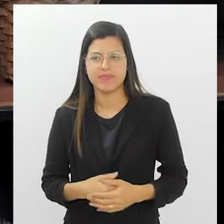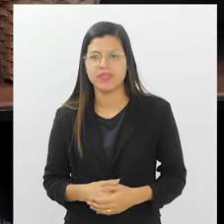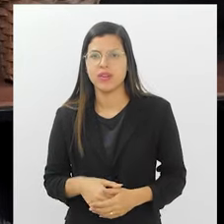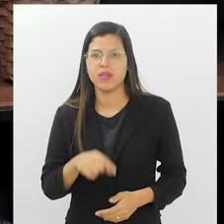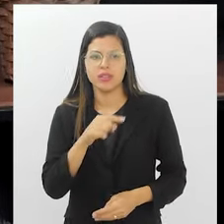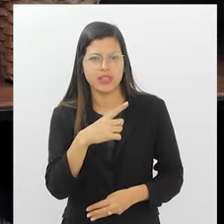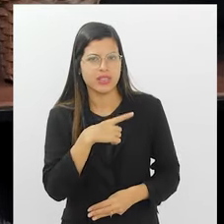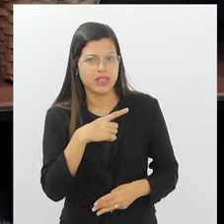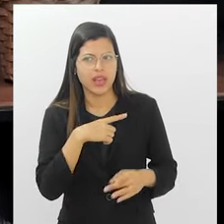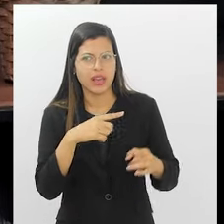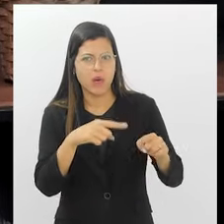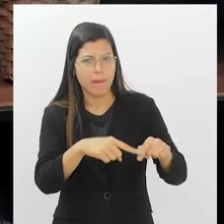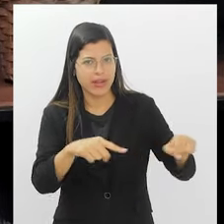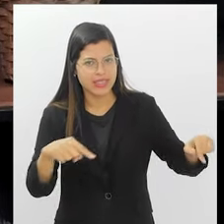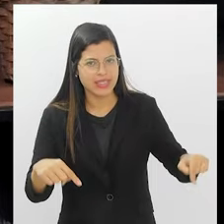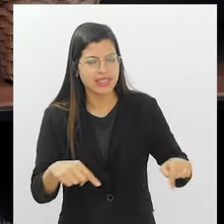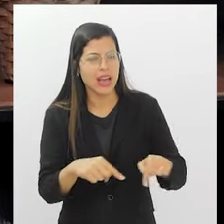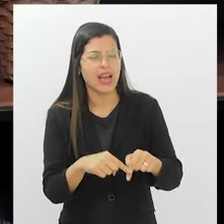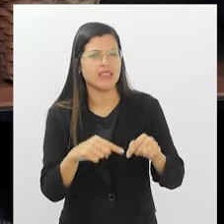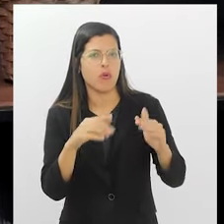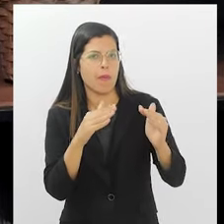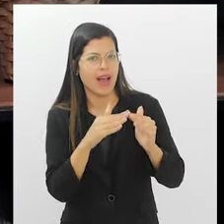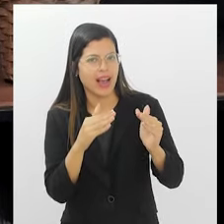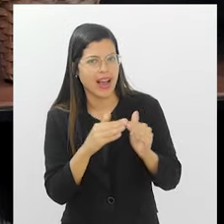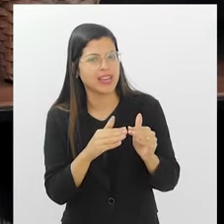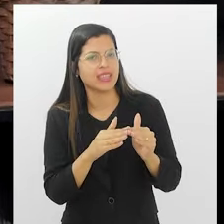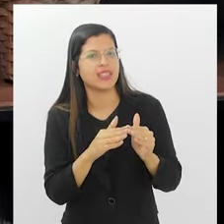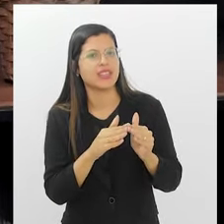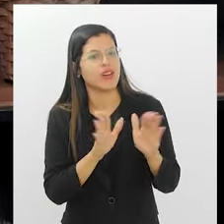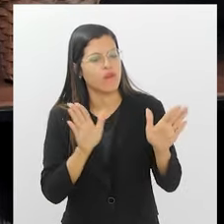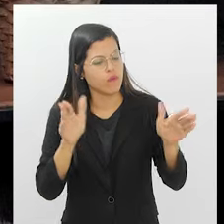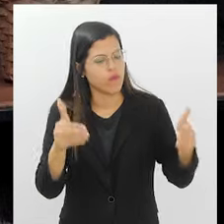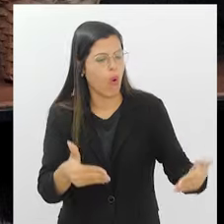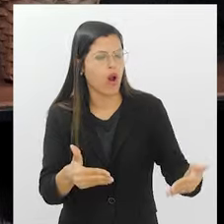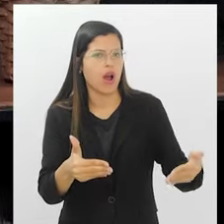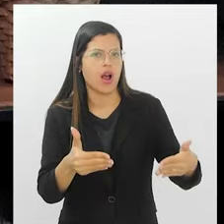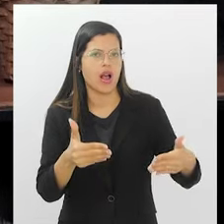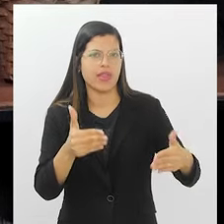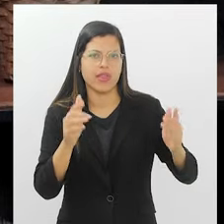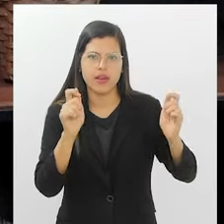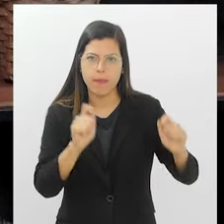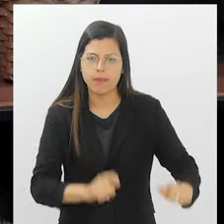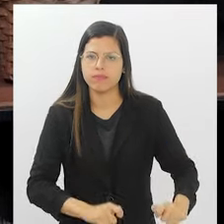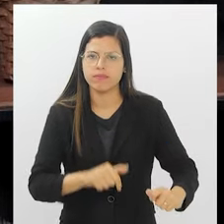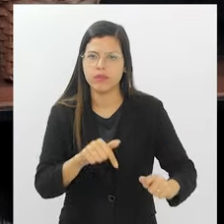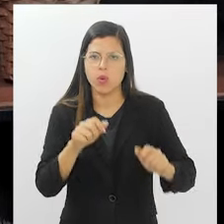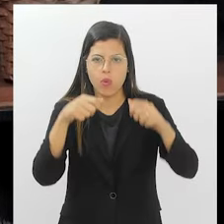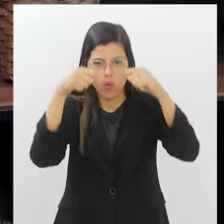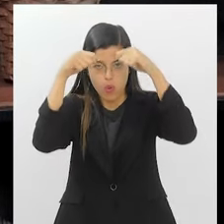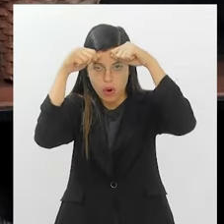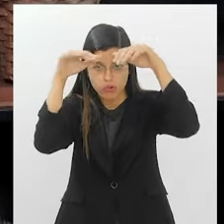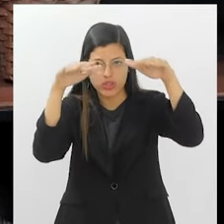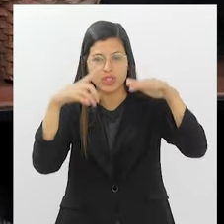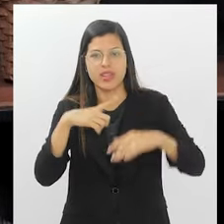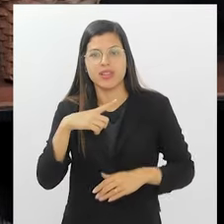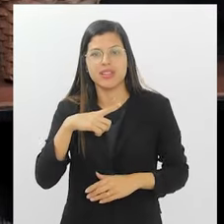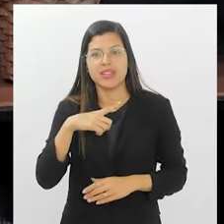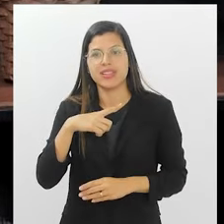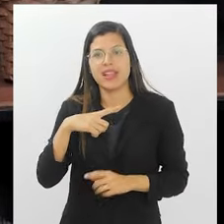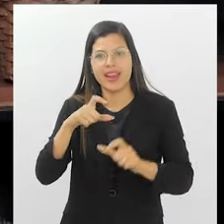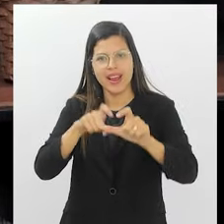tem uma sala, uma casa especializada e capacitada para que o autista ele